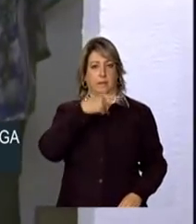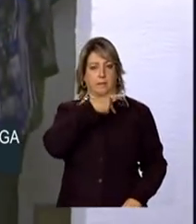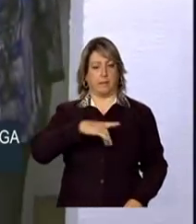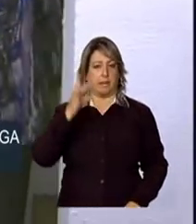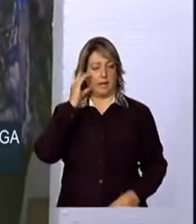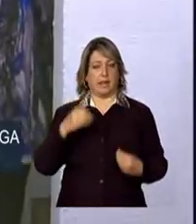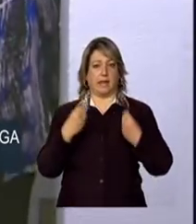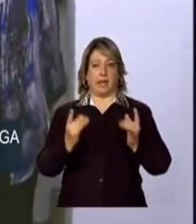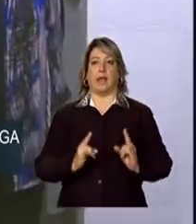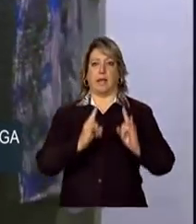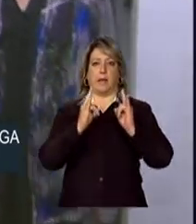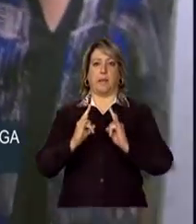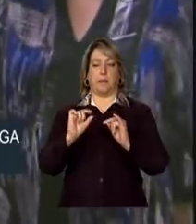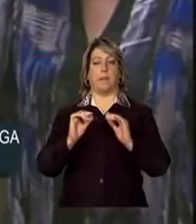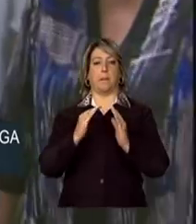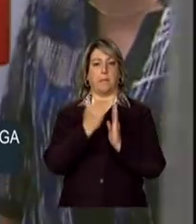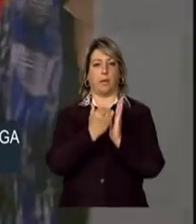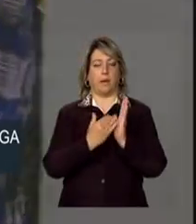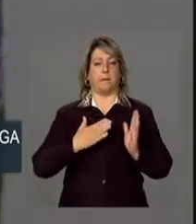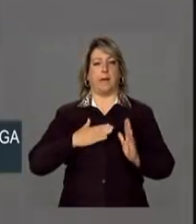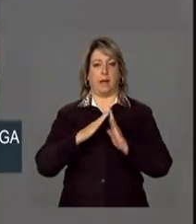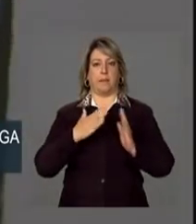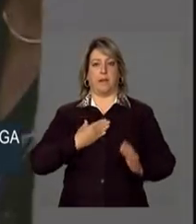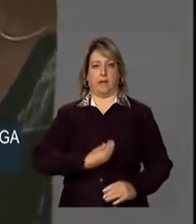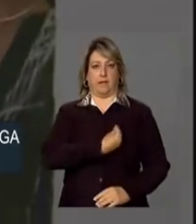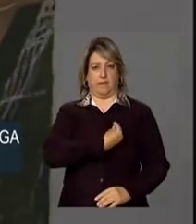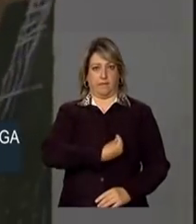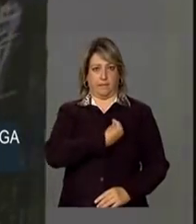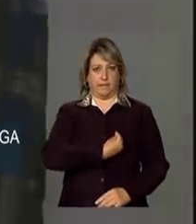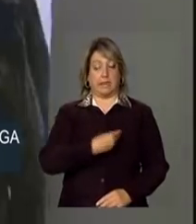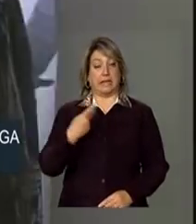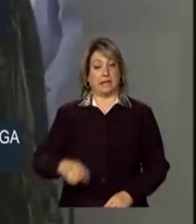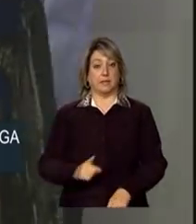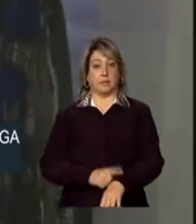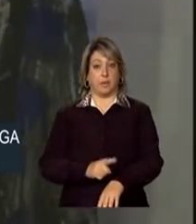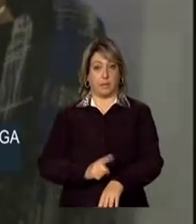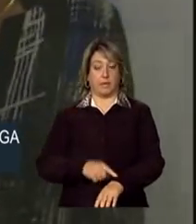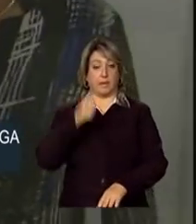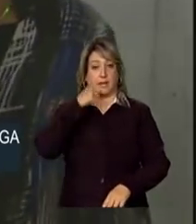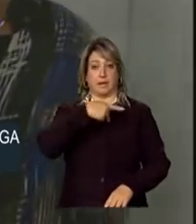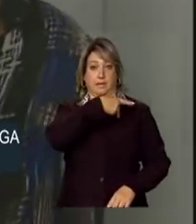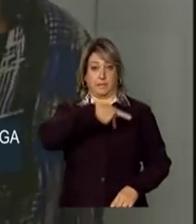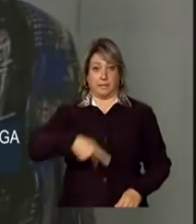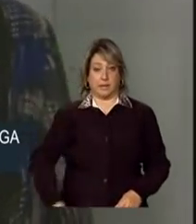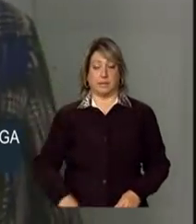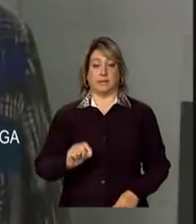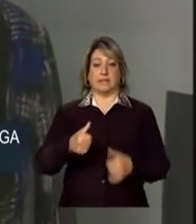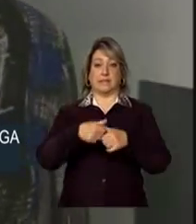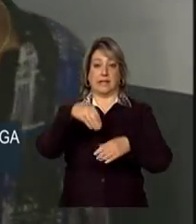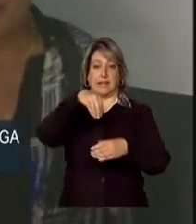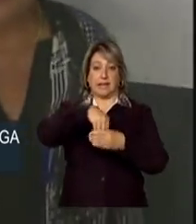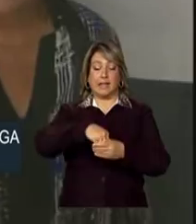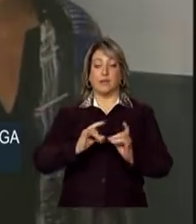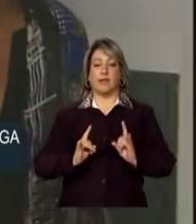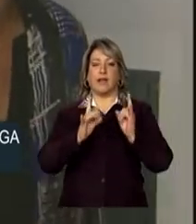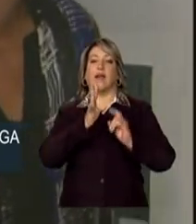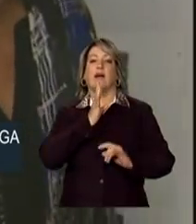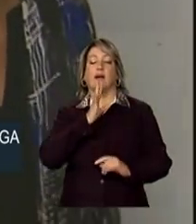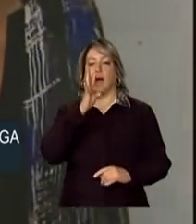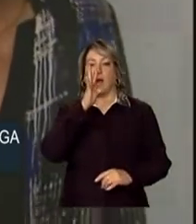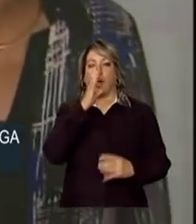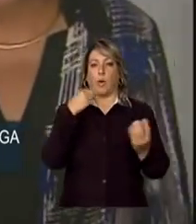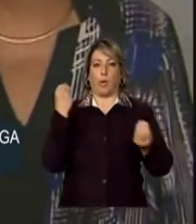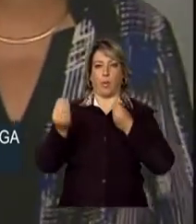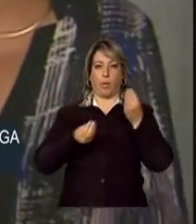Minha Casa, Minha Vida. Neste momento, a presidenta está dentro de uma das unidades onde está conhecendo esse apartamento,